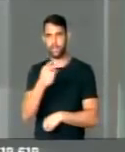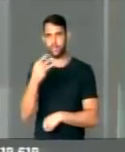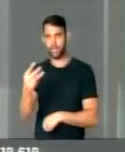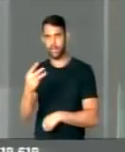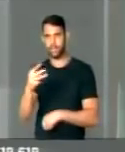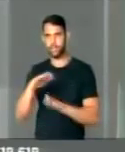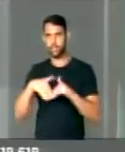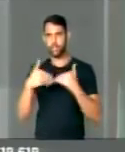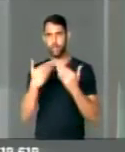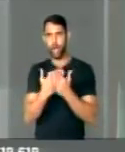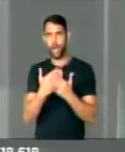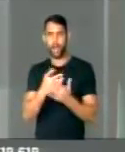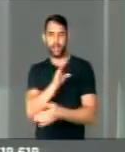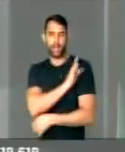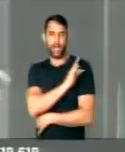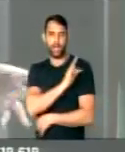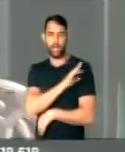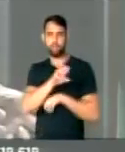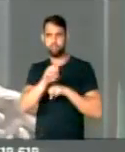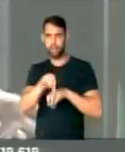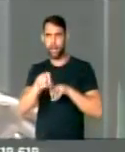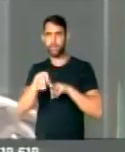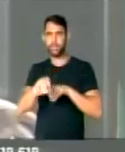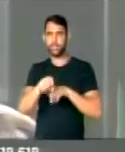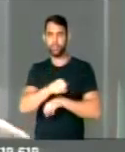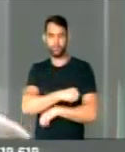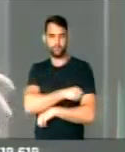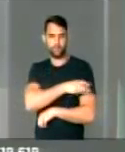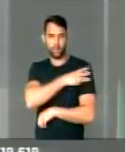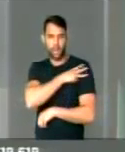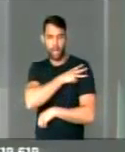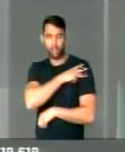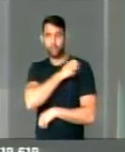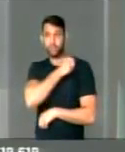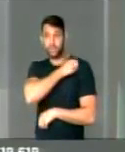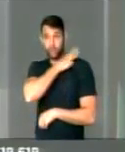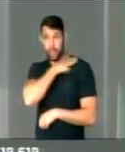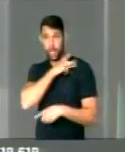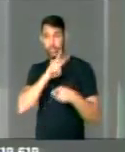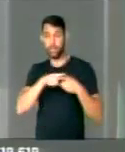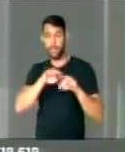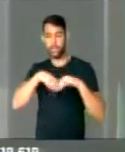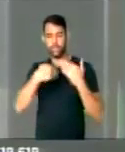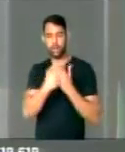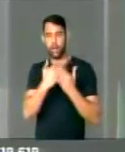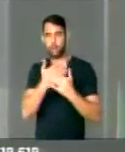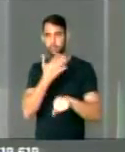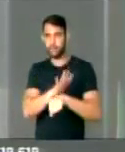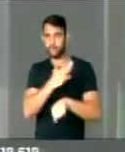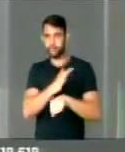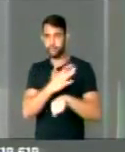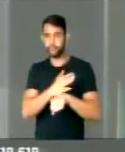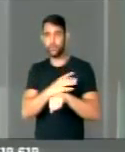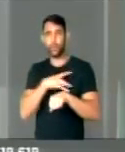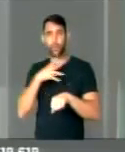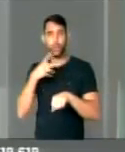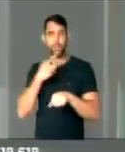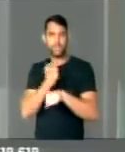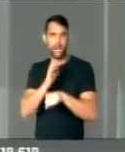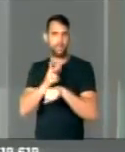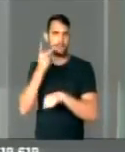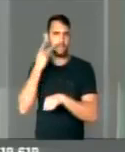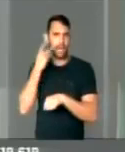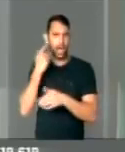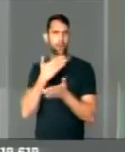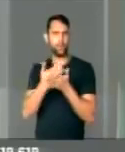23 escolas profissionalizantes, onde é ensino médio e também escola profissionalizante. Ceará começou isso há muito tempo,